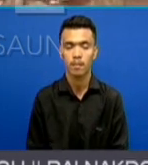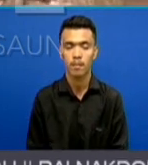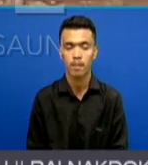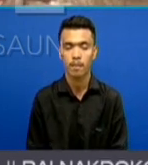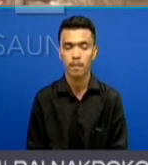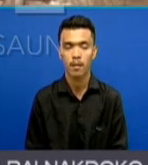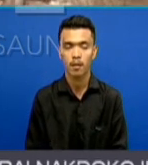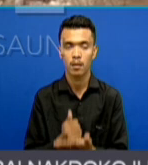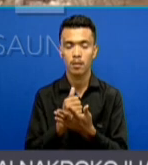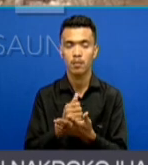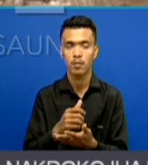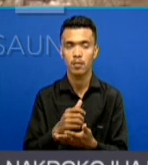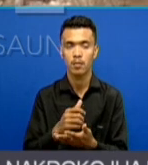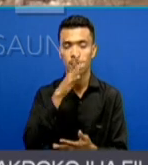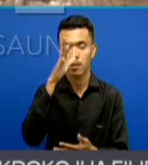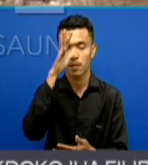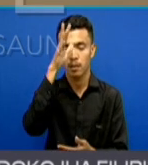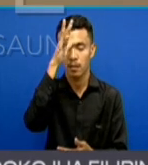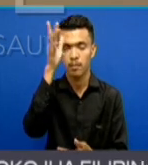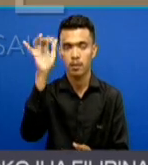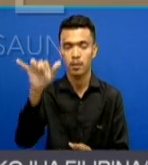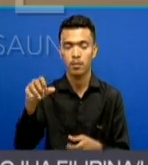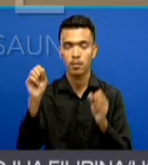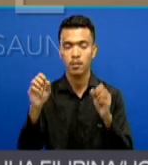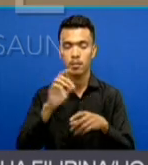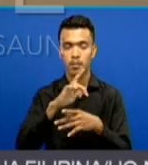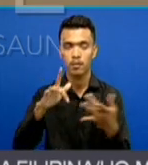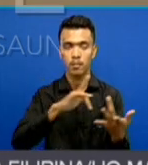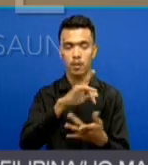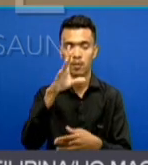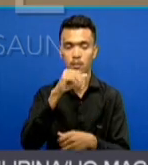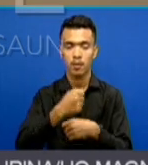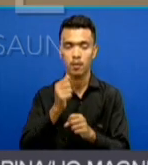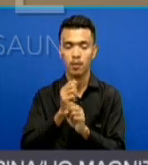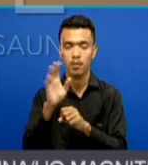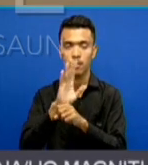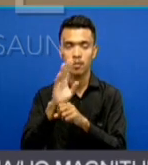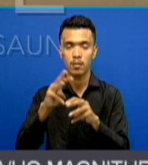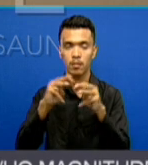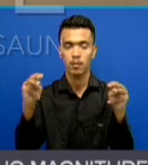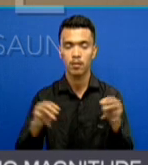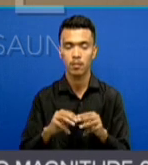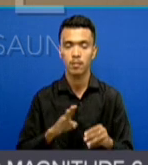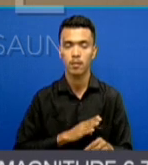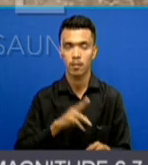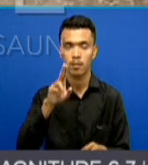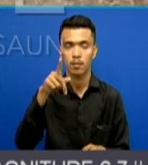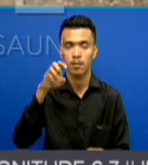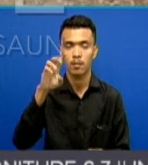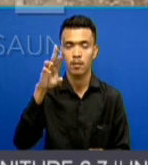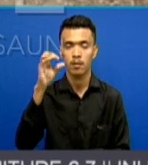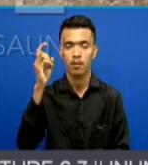facilita na ina ama sira bele halo movimento nu nemo bele halo negocio. Diretor Serviço Obras Públicas Município Baucau,